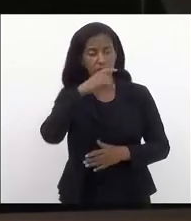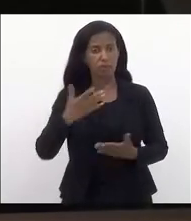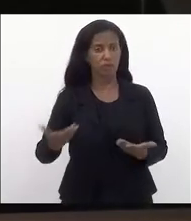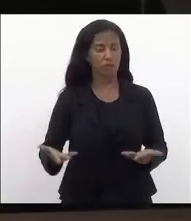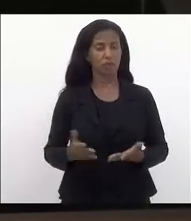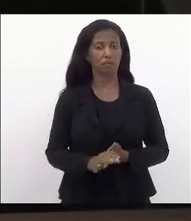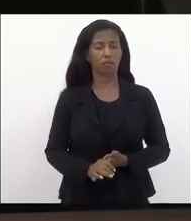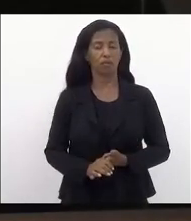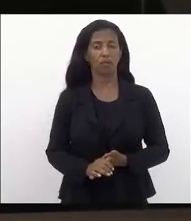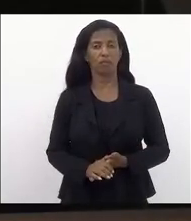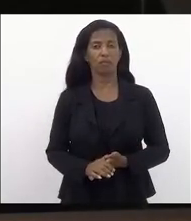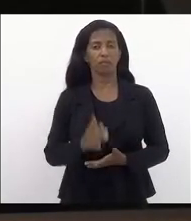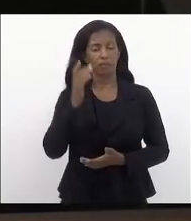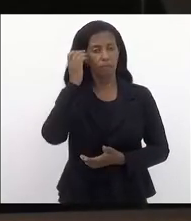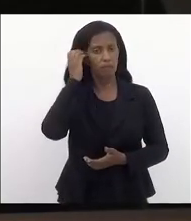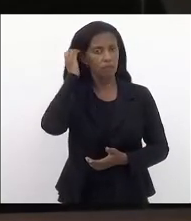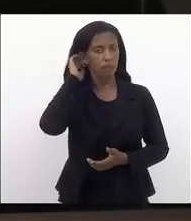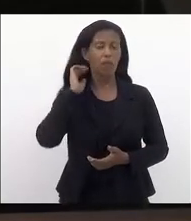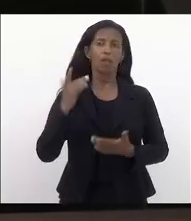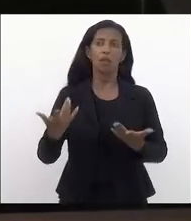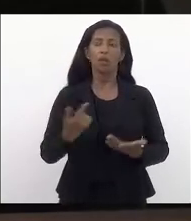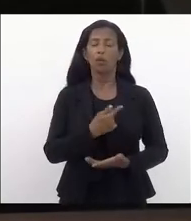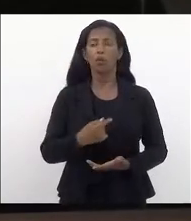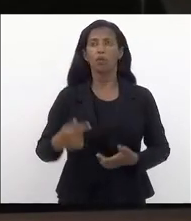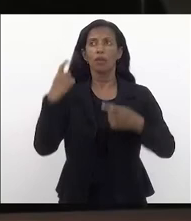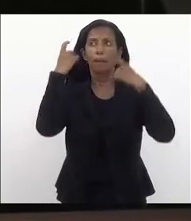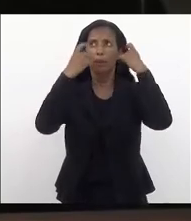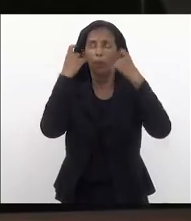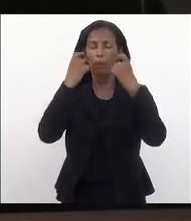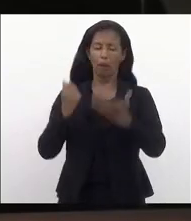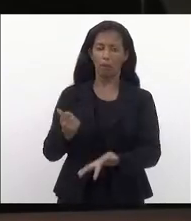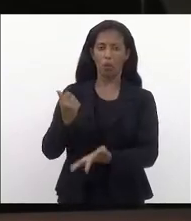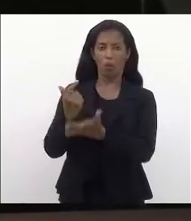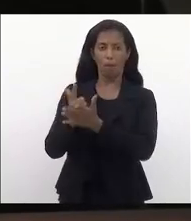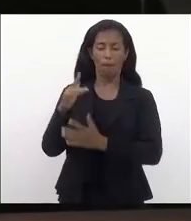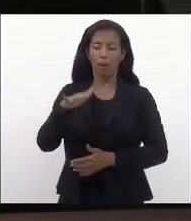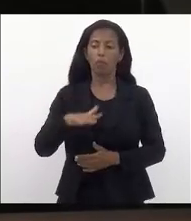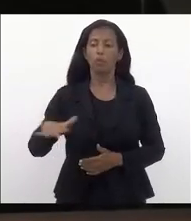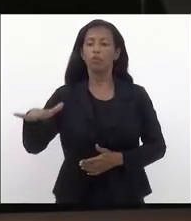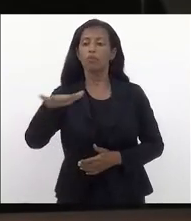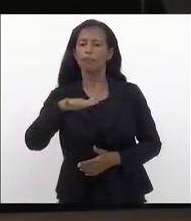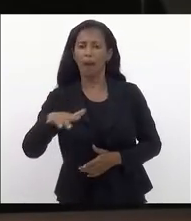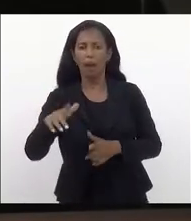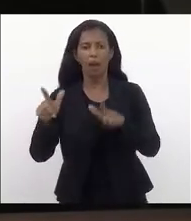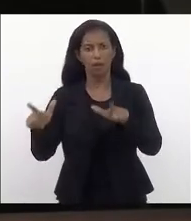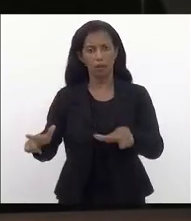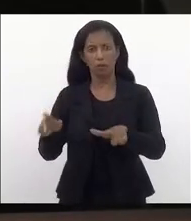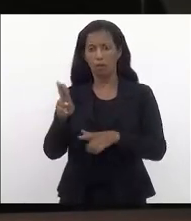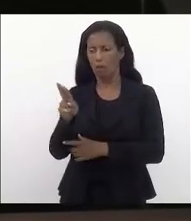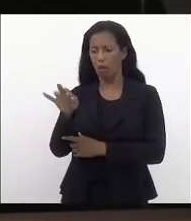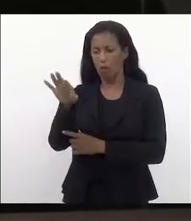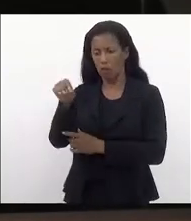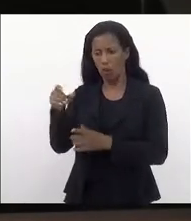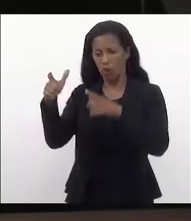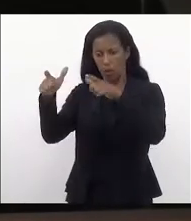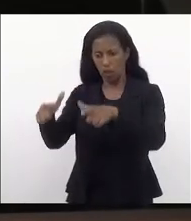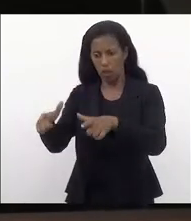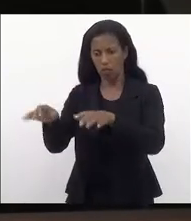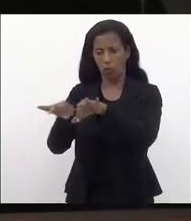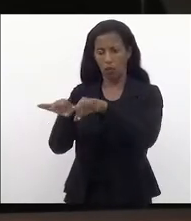então na vez do governador está preocupado em comprar um espaço para alocar ao êxodo em condições melhores